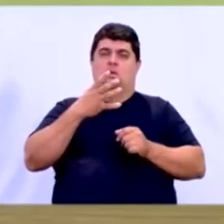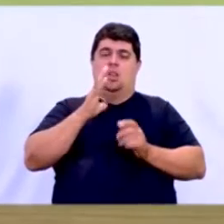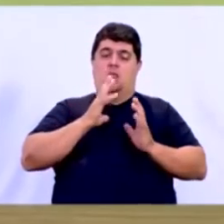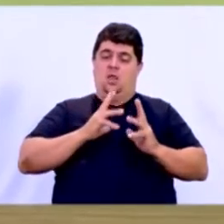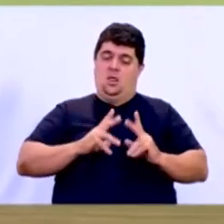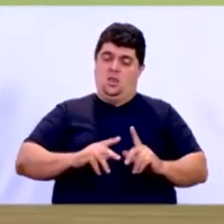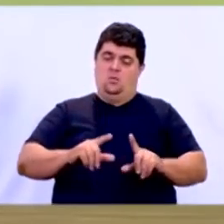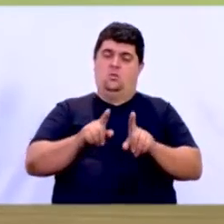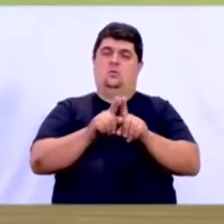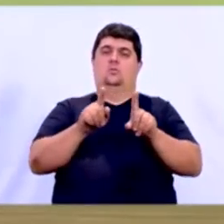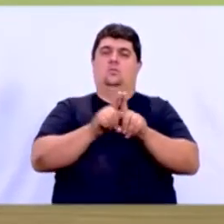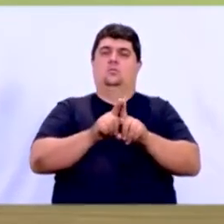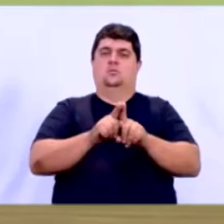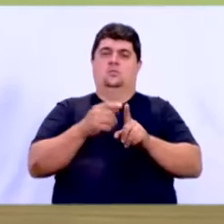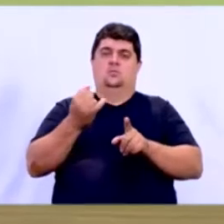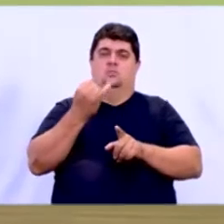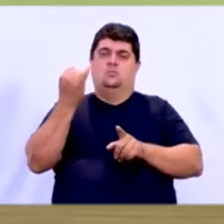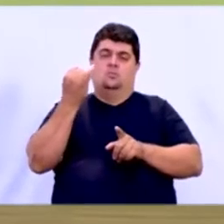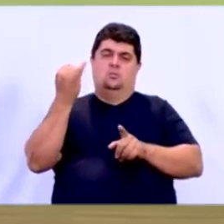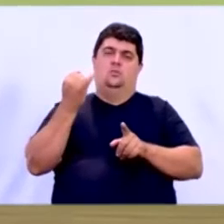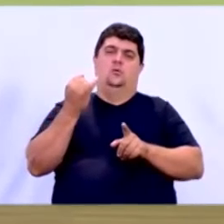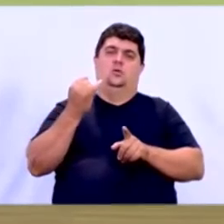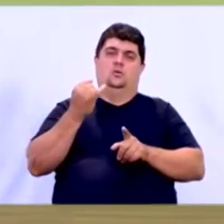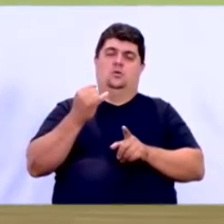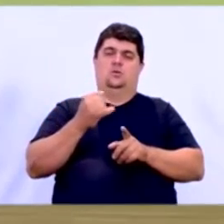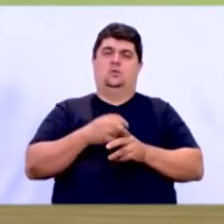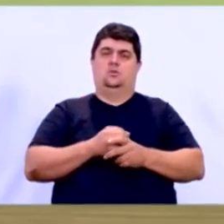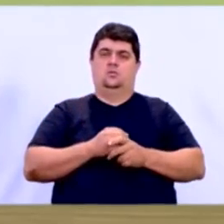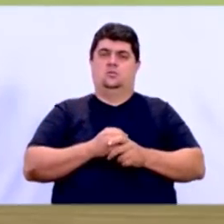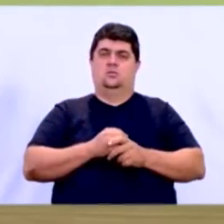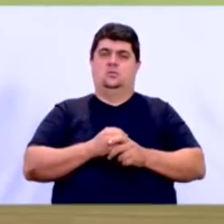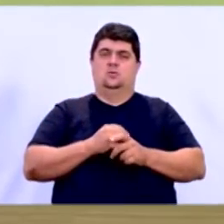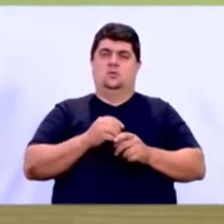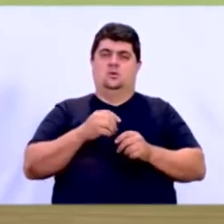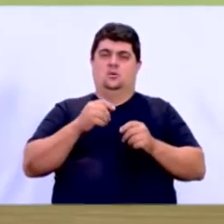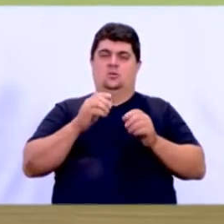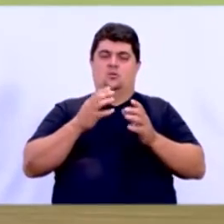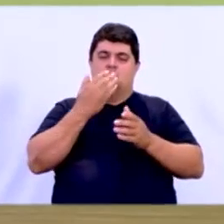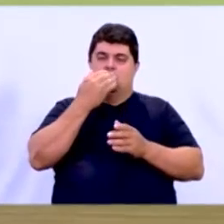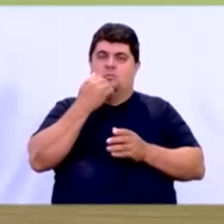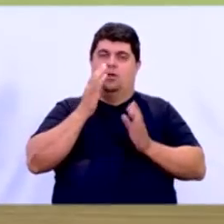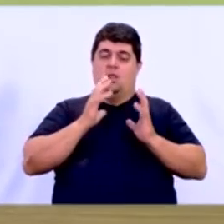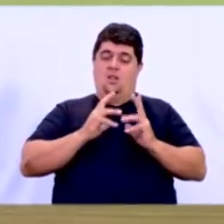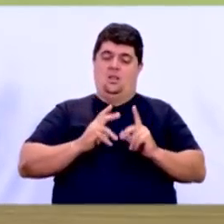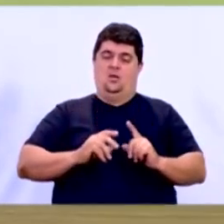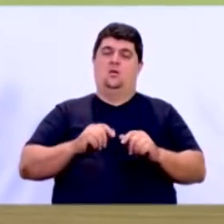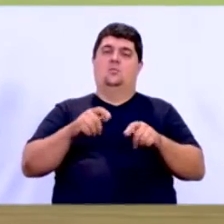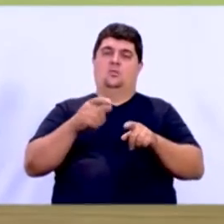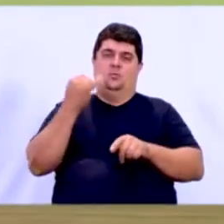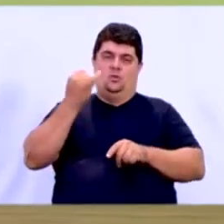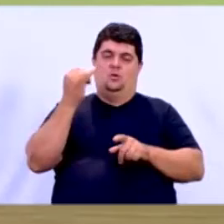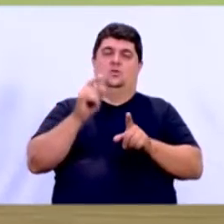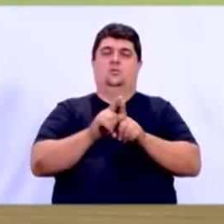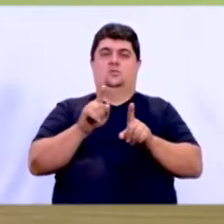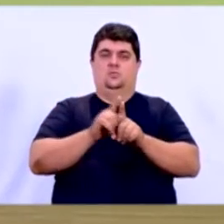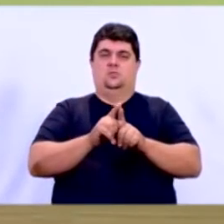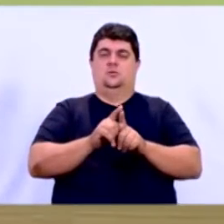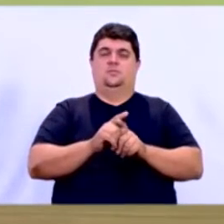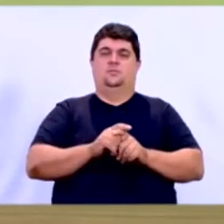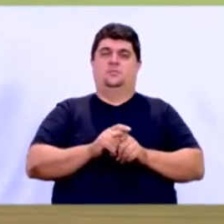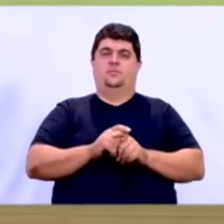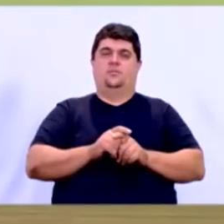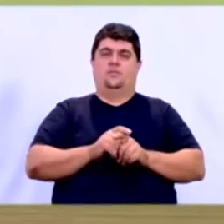Que nós precisamos também ter essa garantia de que o produto está tendo o tratamento higiênico adequado, enfim,